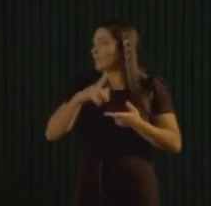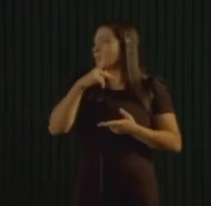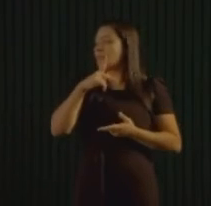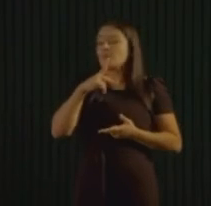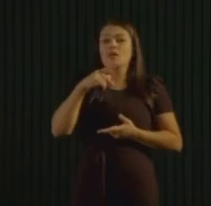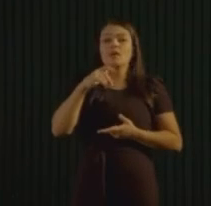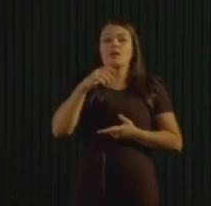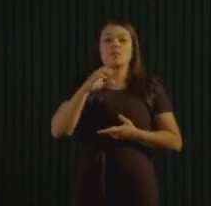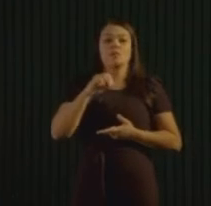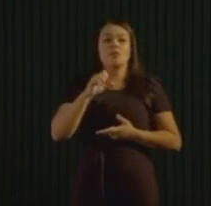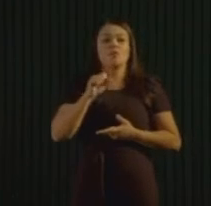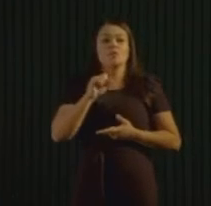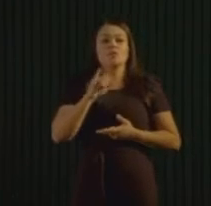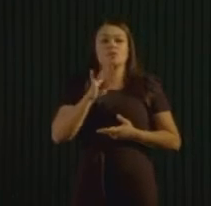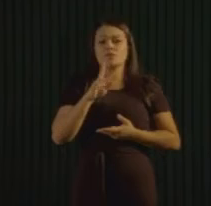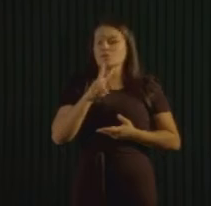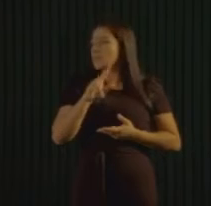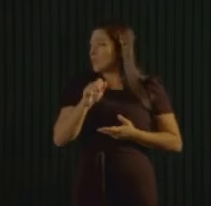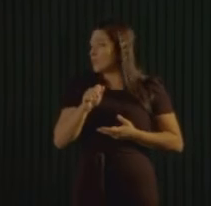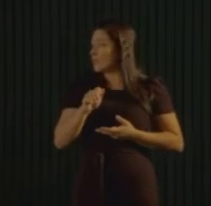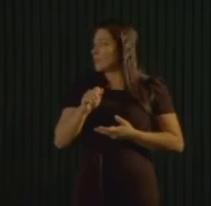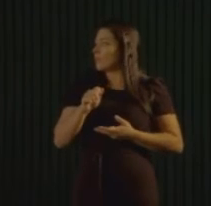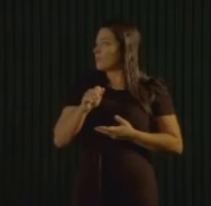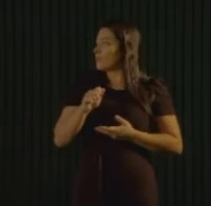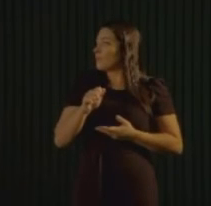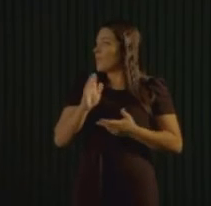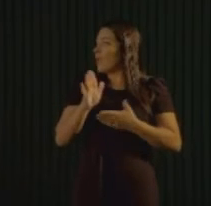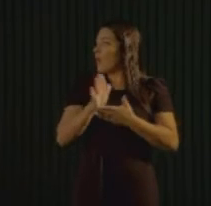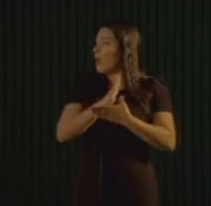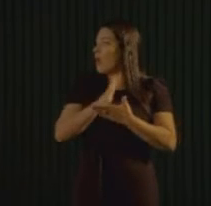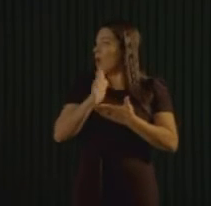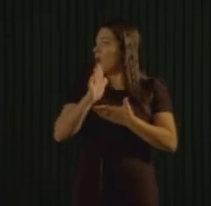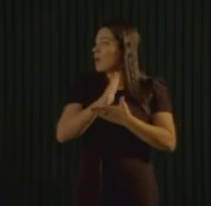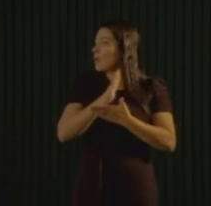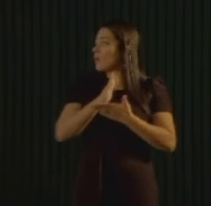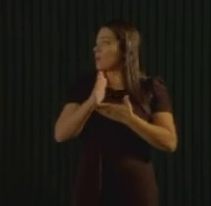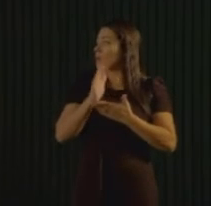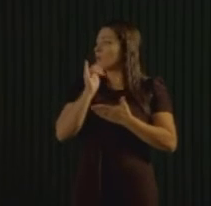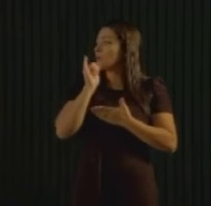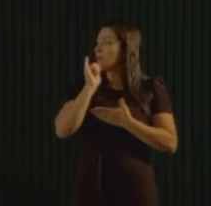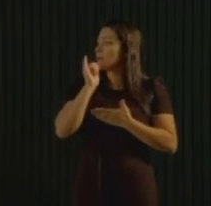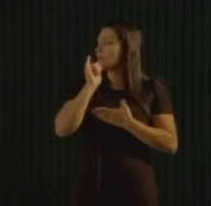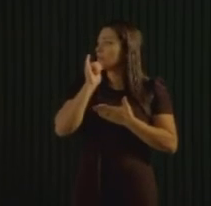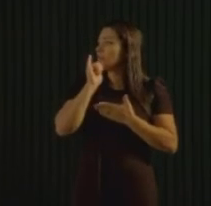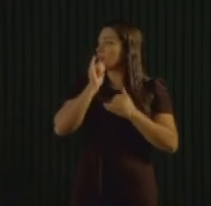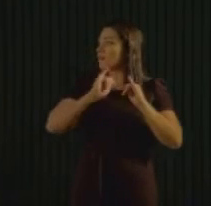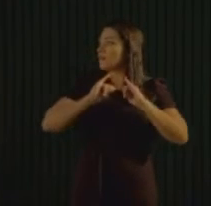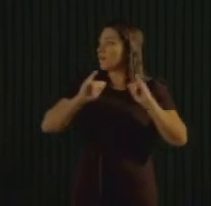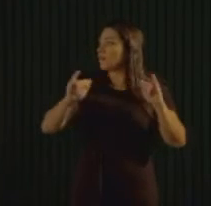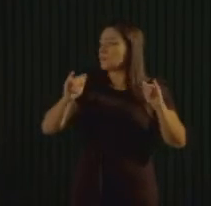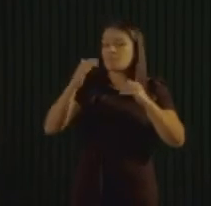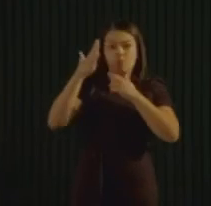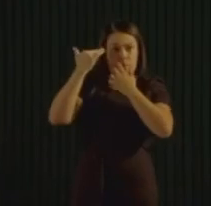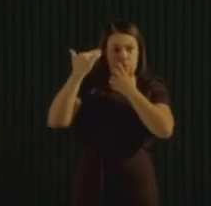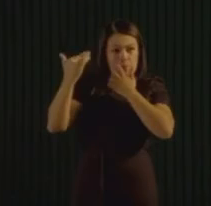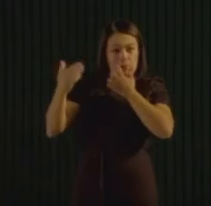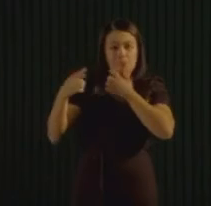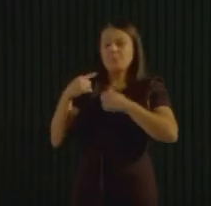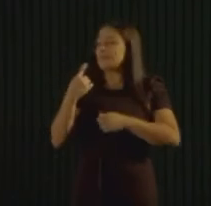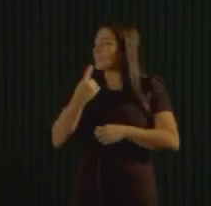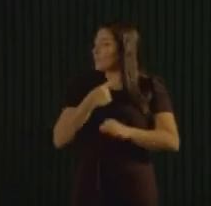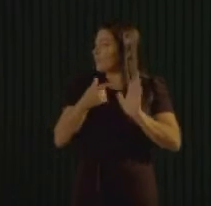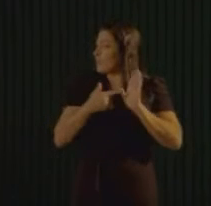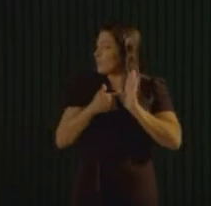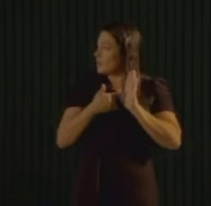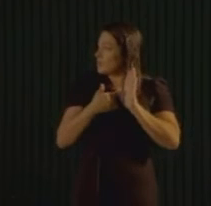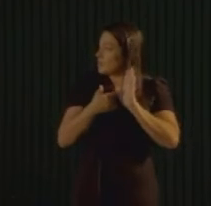bem interessante e a Positiva, entre outros. Eu trouxe esses que são alguns dos mais recentes e emblemáticos. Com o Caiaque Oceano, a